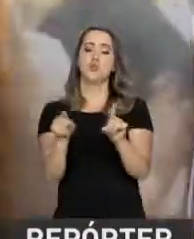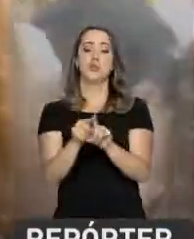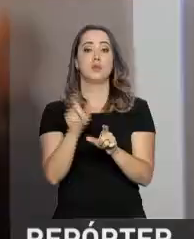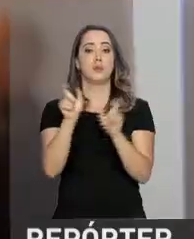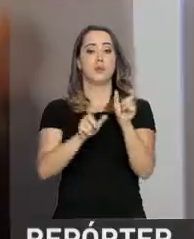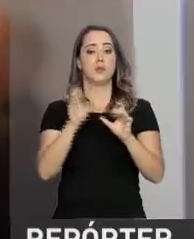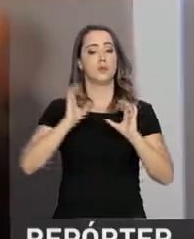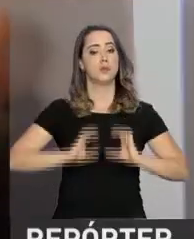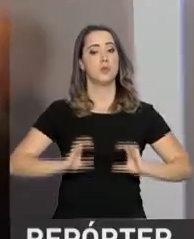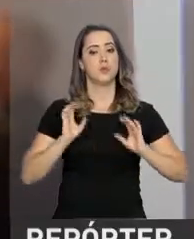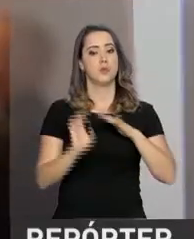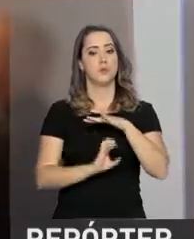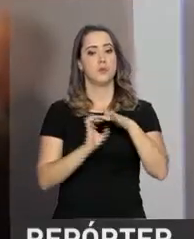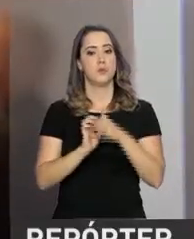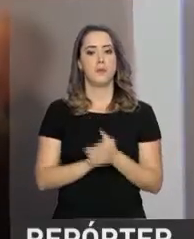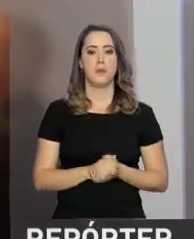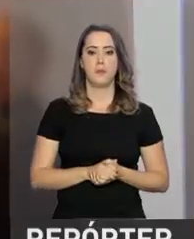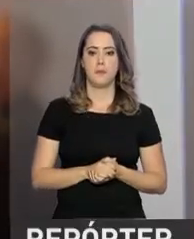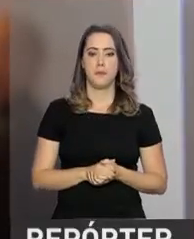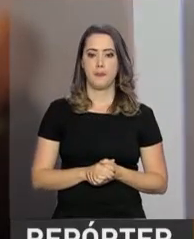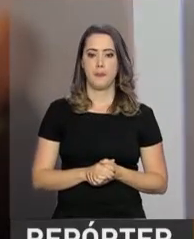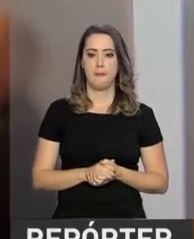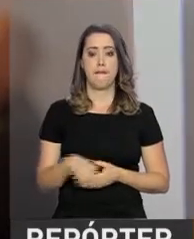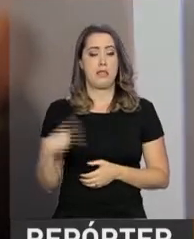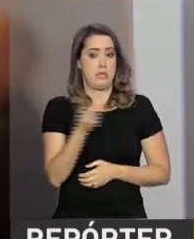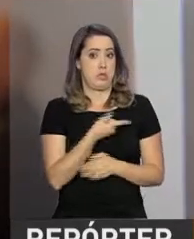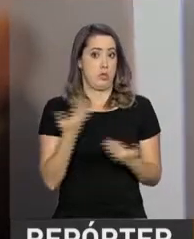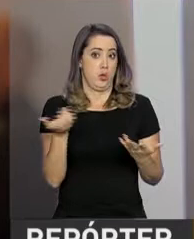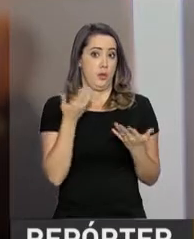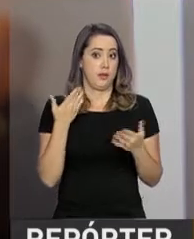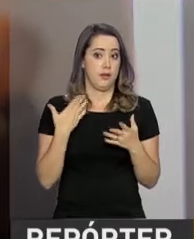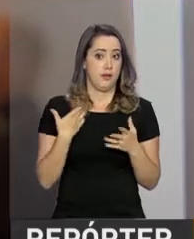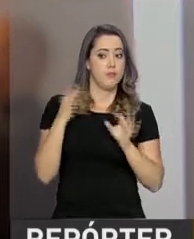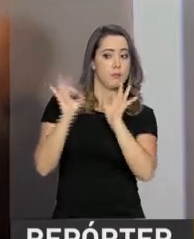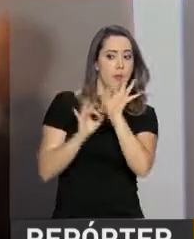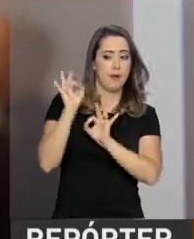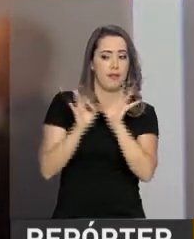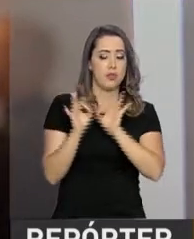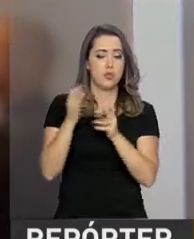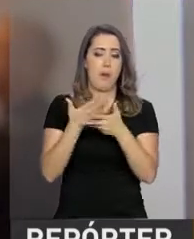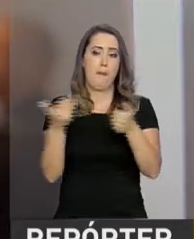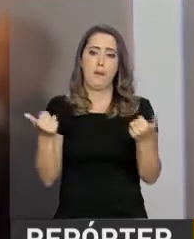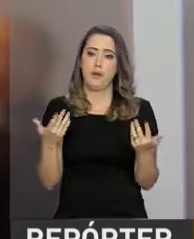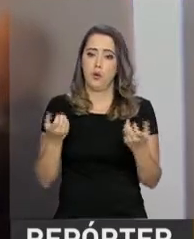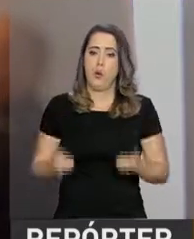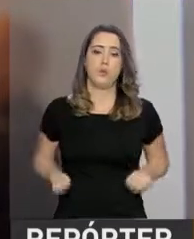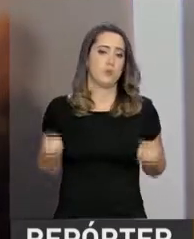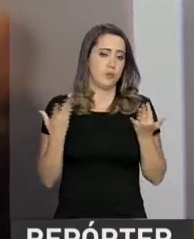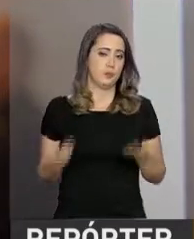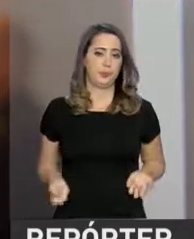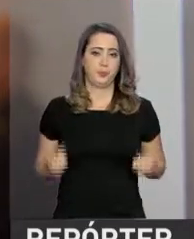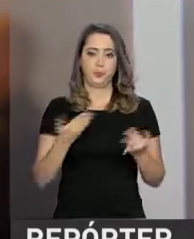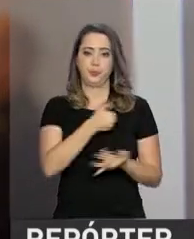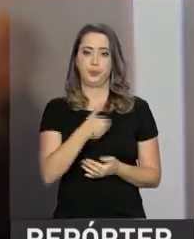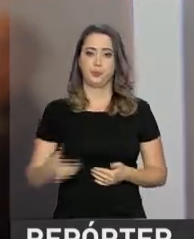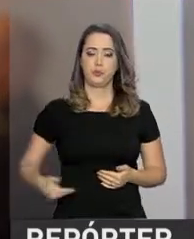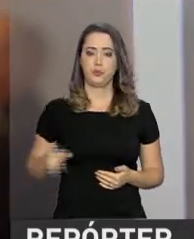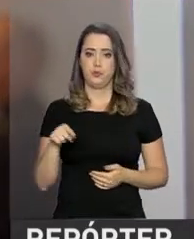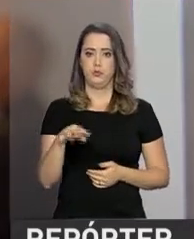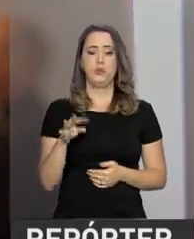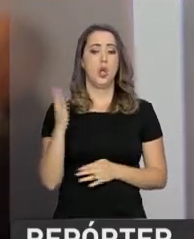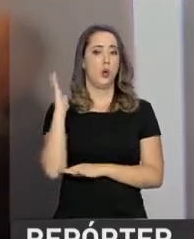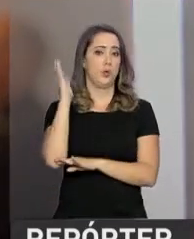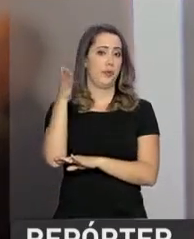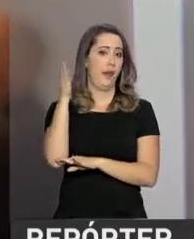cidadão um champanhe já metem buscando várias iniciativas para melhor racionalizar os gastos do governo exemplo seu táxi